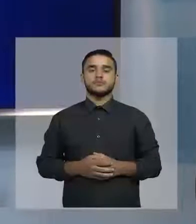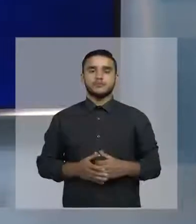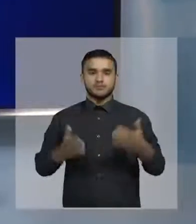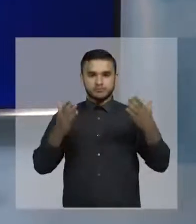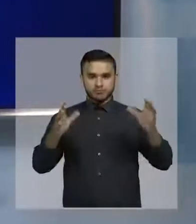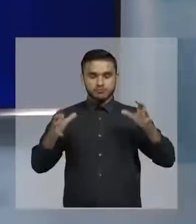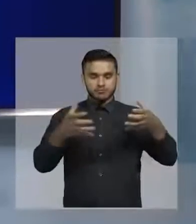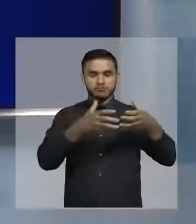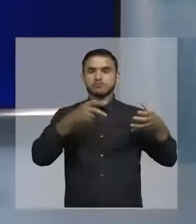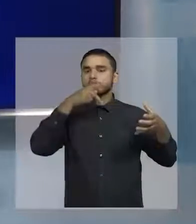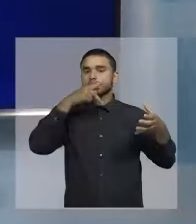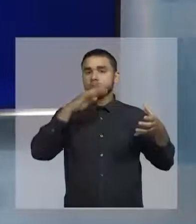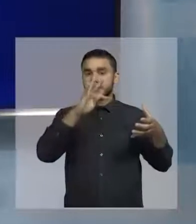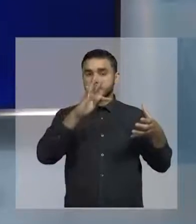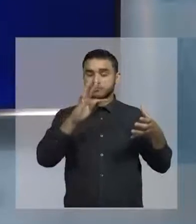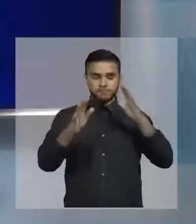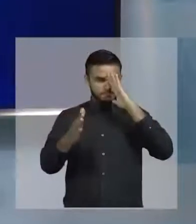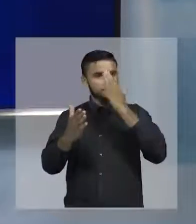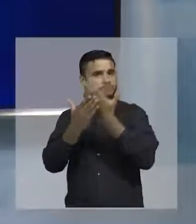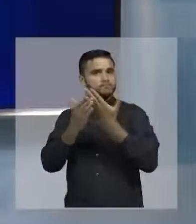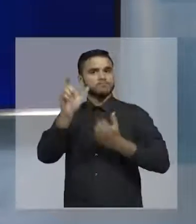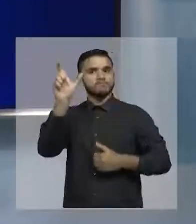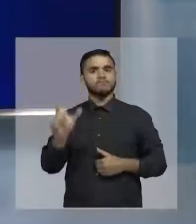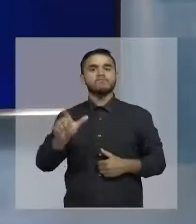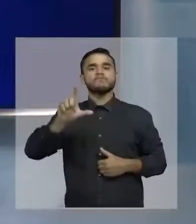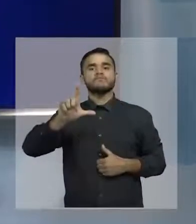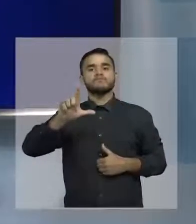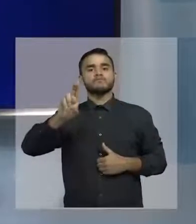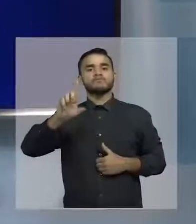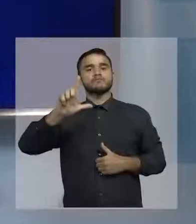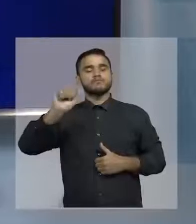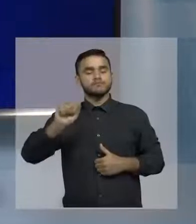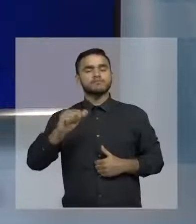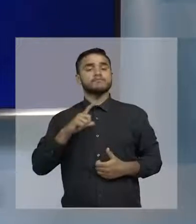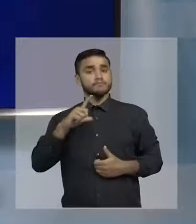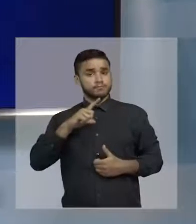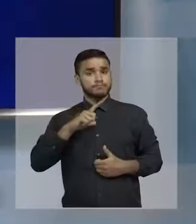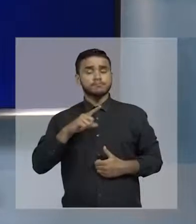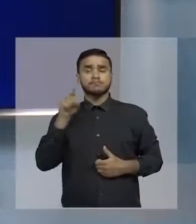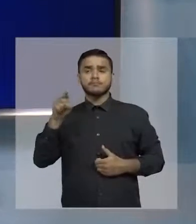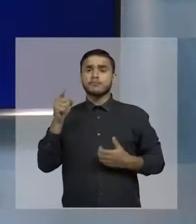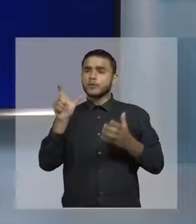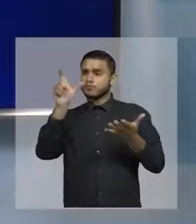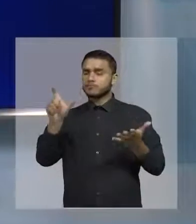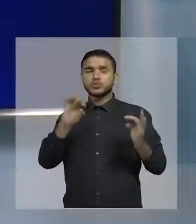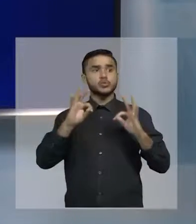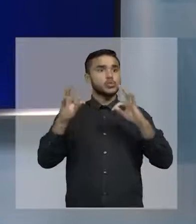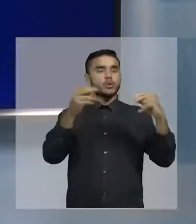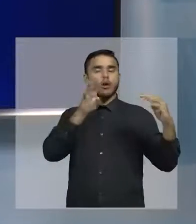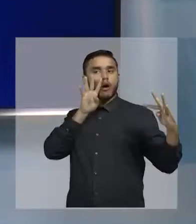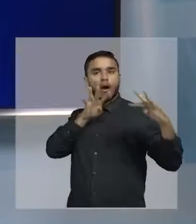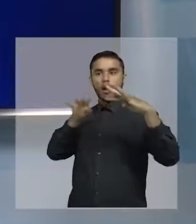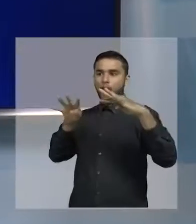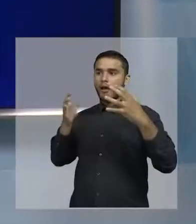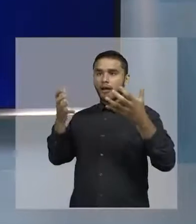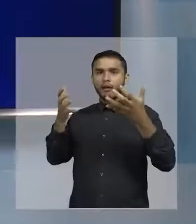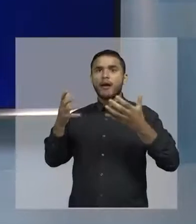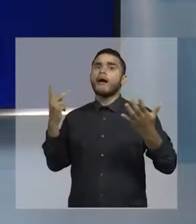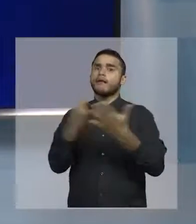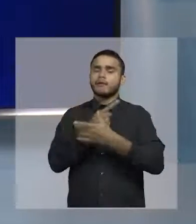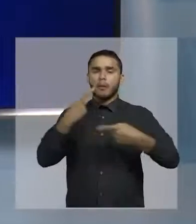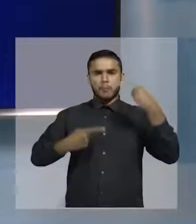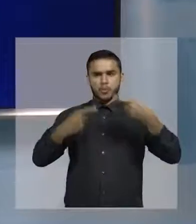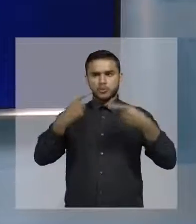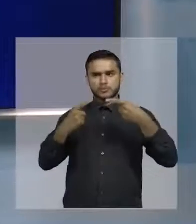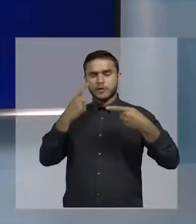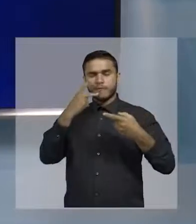O PT tem trabalhado com o mito Lula e pragmaticamente tem apostado na vitimização e na perseguição jurídico-política